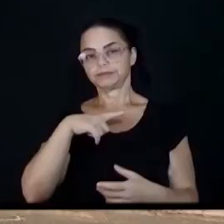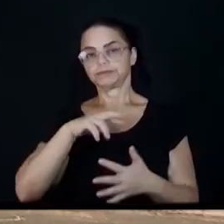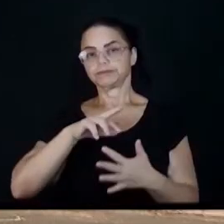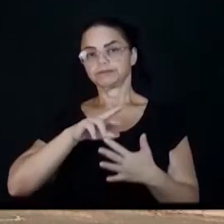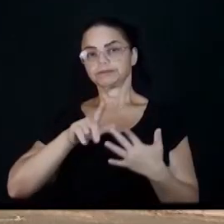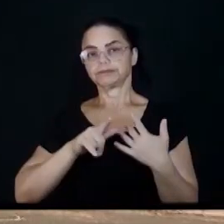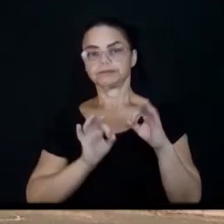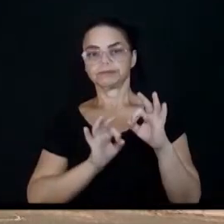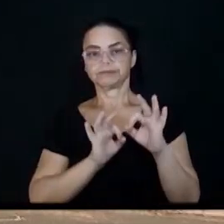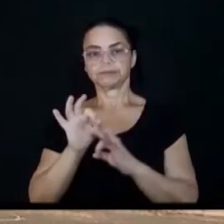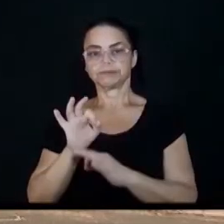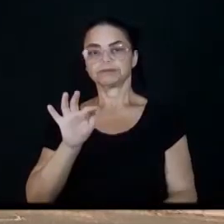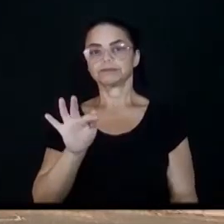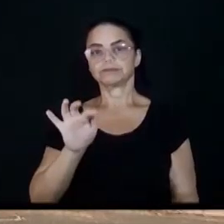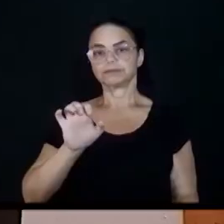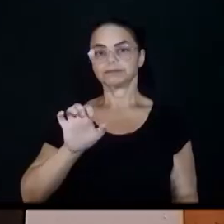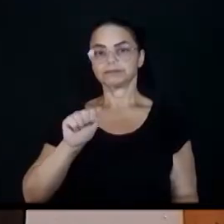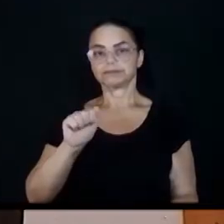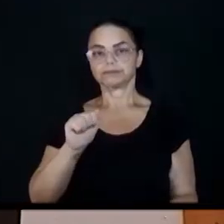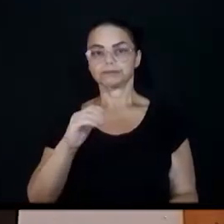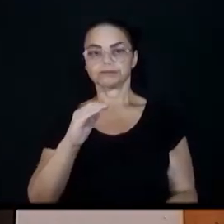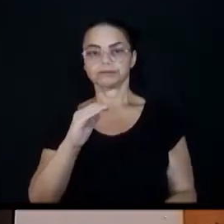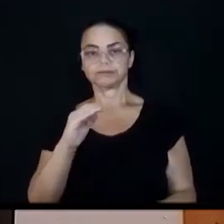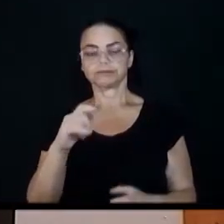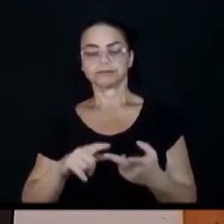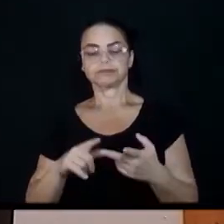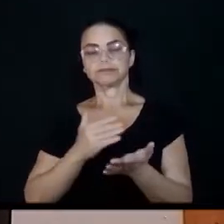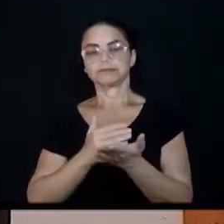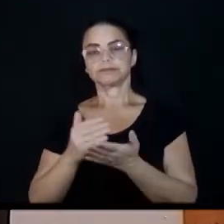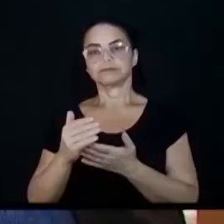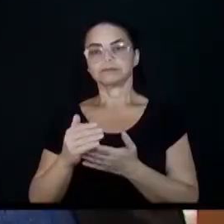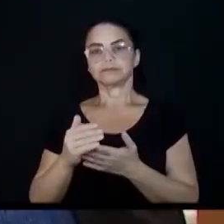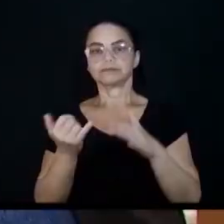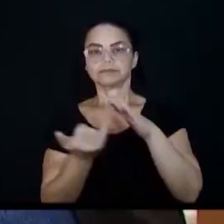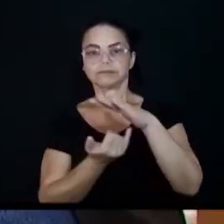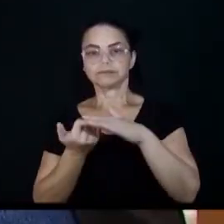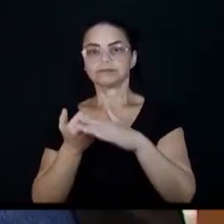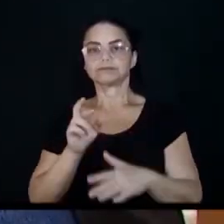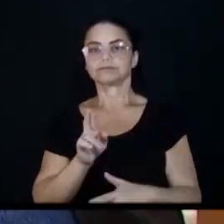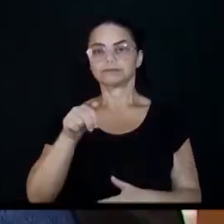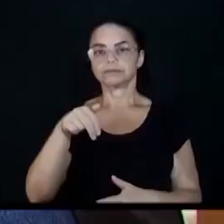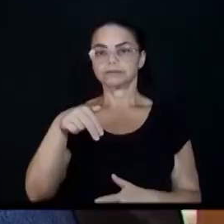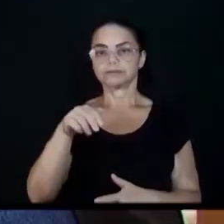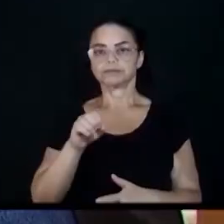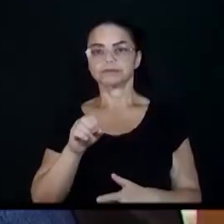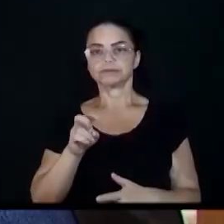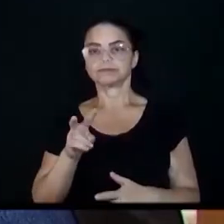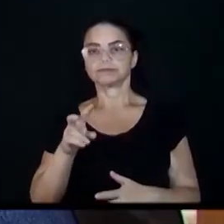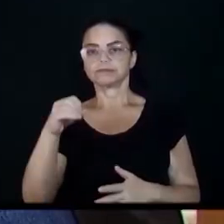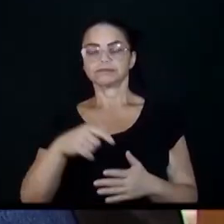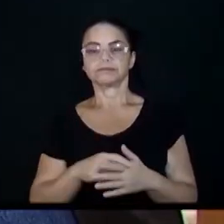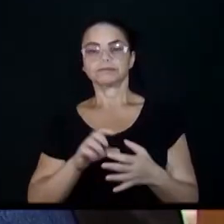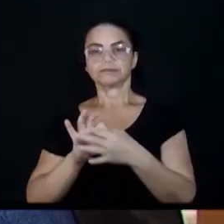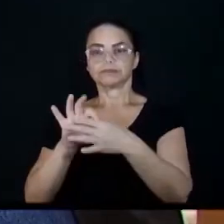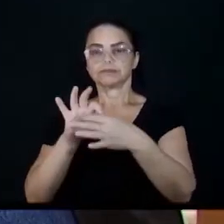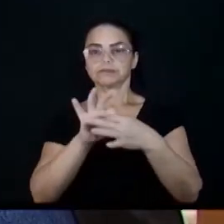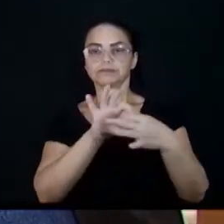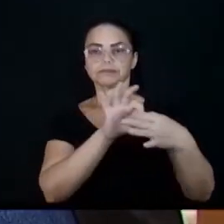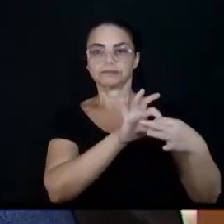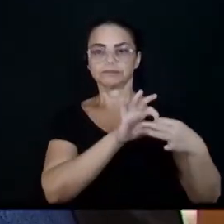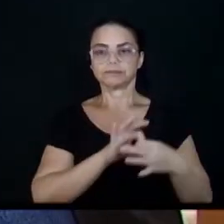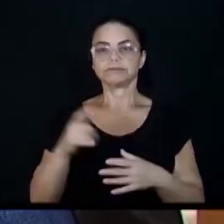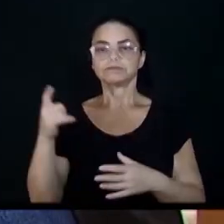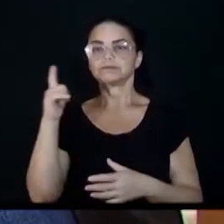FEAC, devemos começar agora com o Instituto Renovo. Então, por conta dessas parcerias que a gente consegue fazer